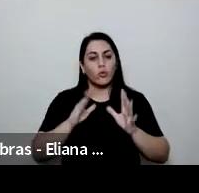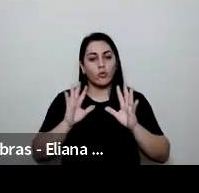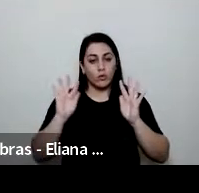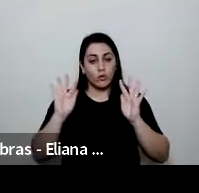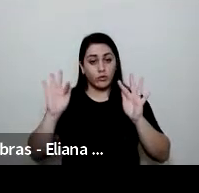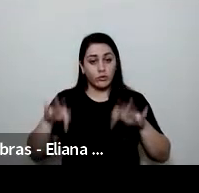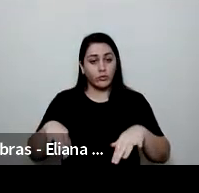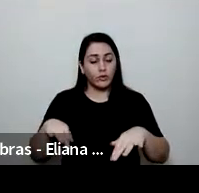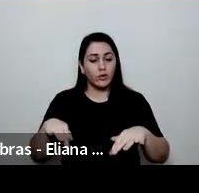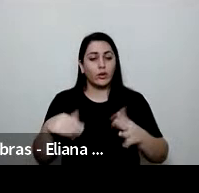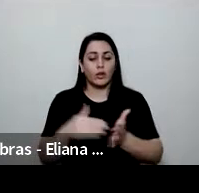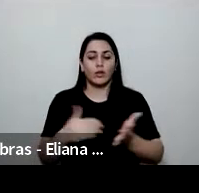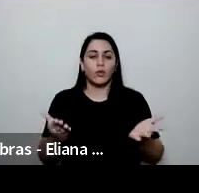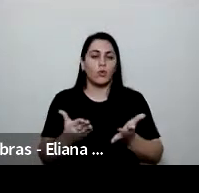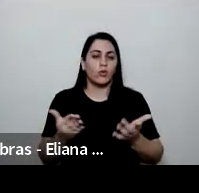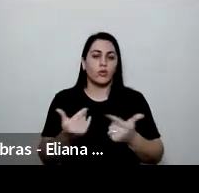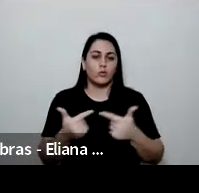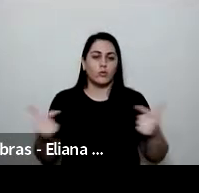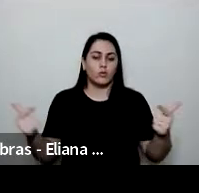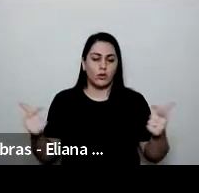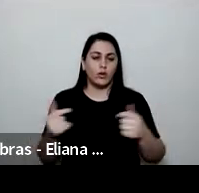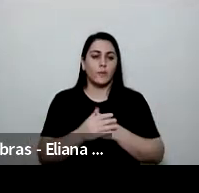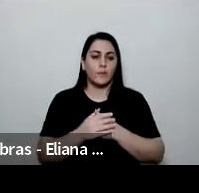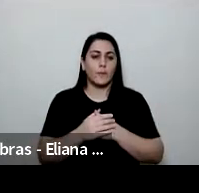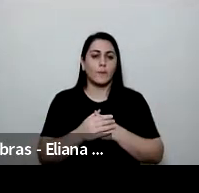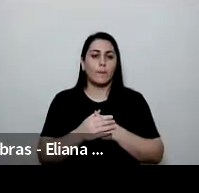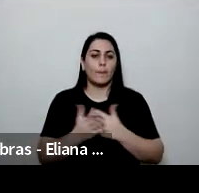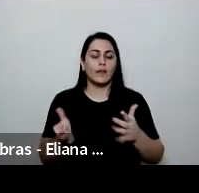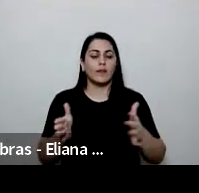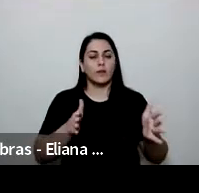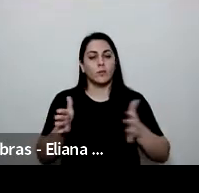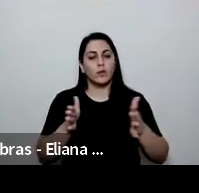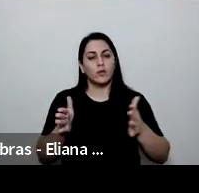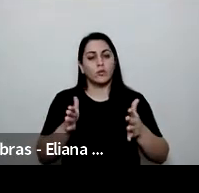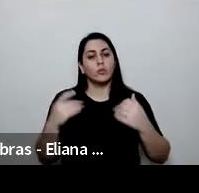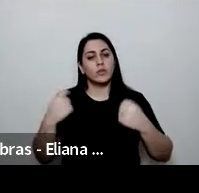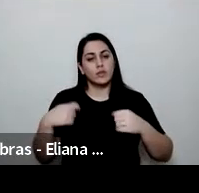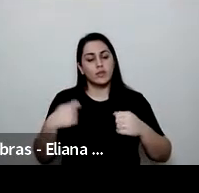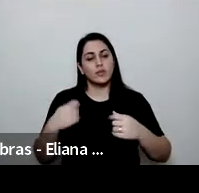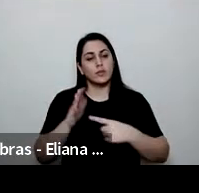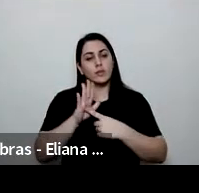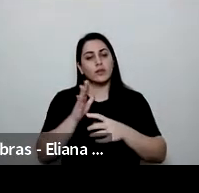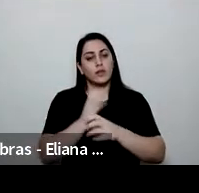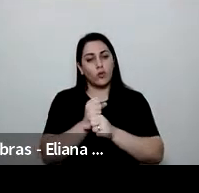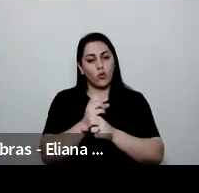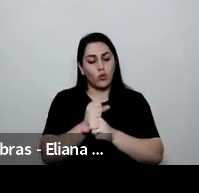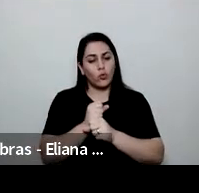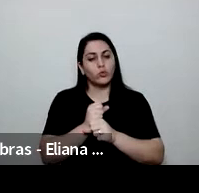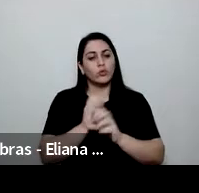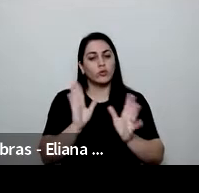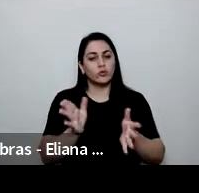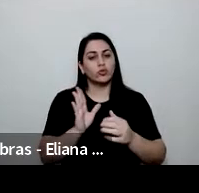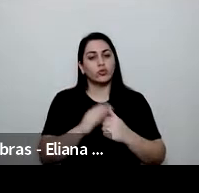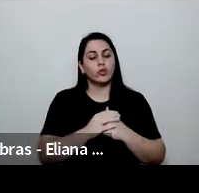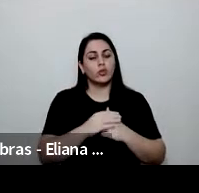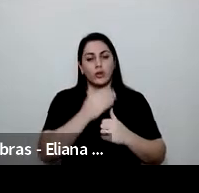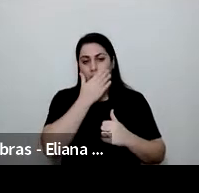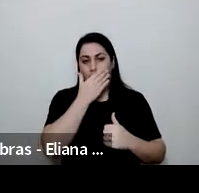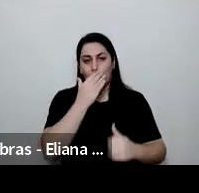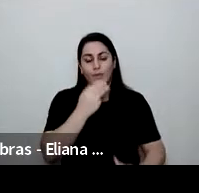cor assistidos está a inscrição após esse período até certinho apresentação das contas estavam o prefeito ou as colunas